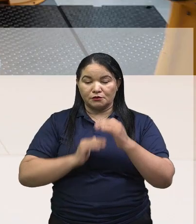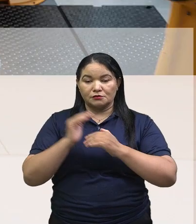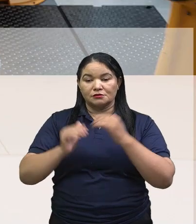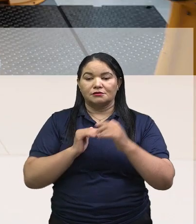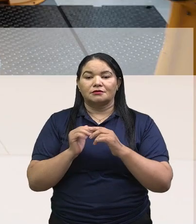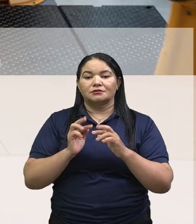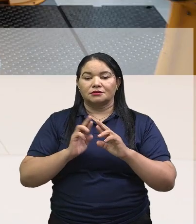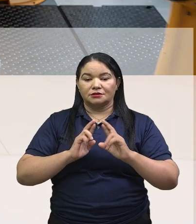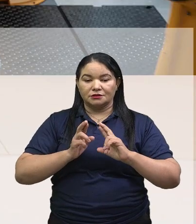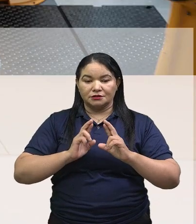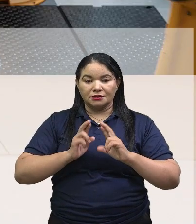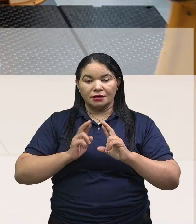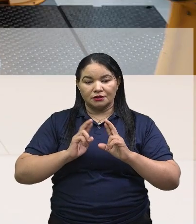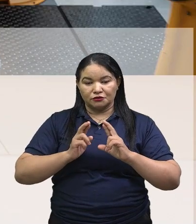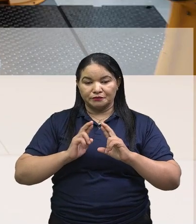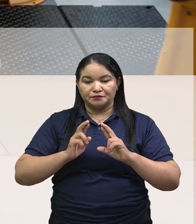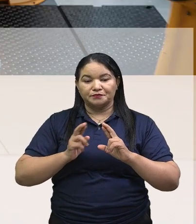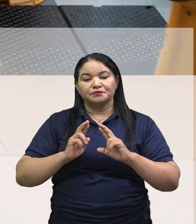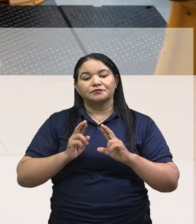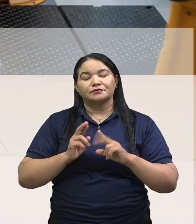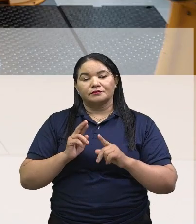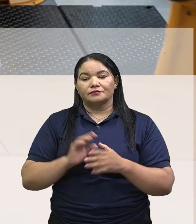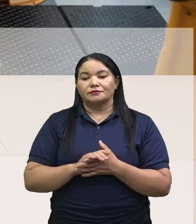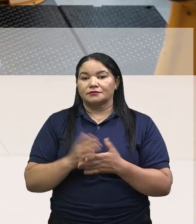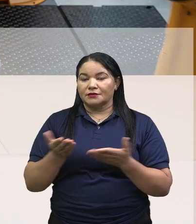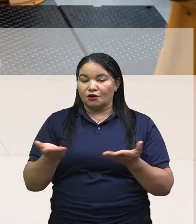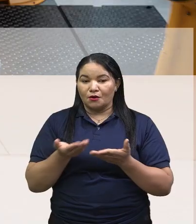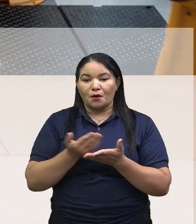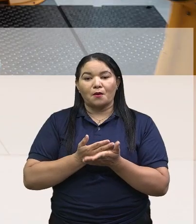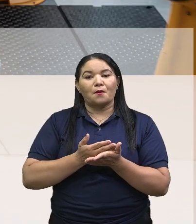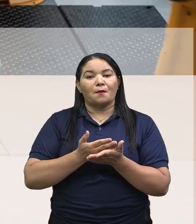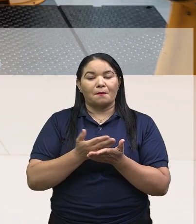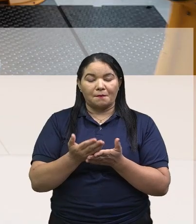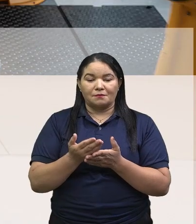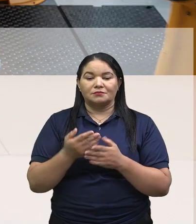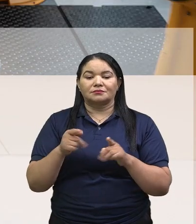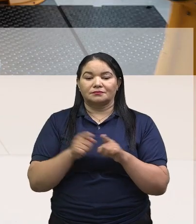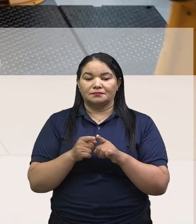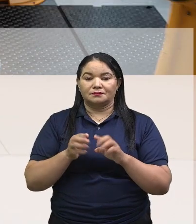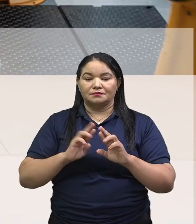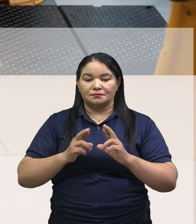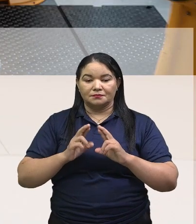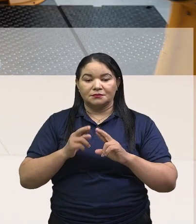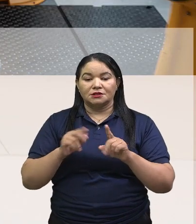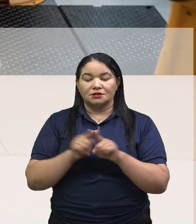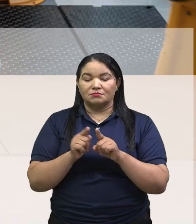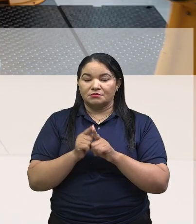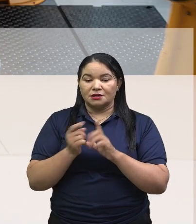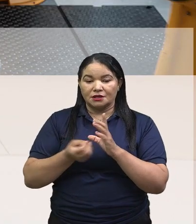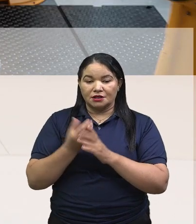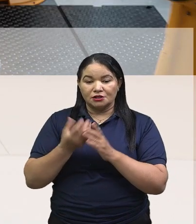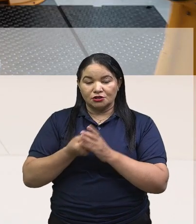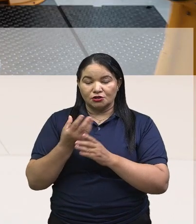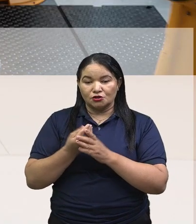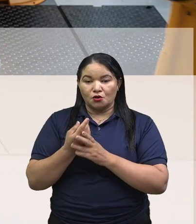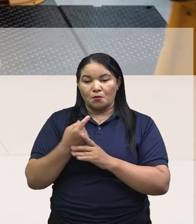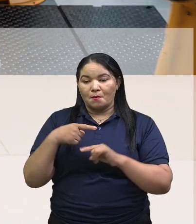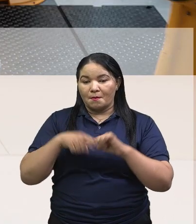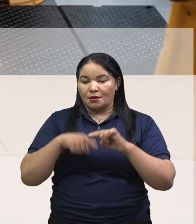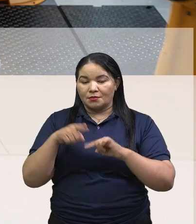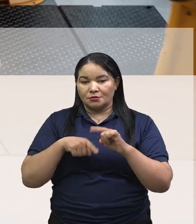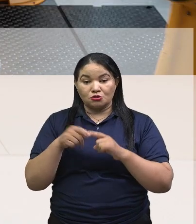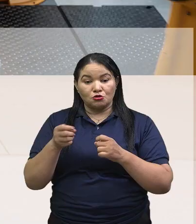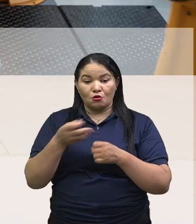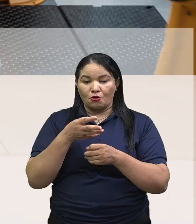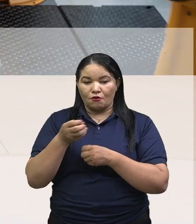de reciclagem que já vai começar a ser empregado, além da criação de novos materiais